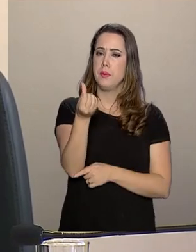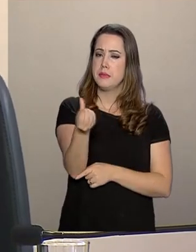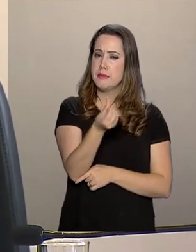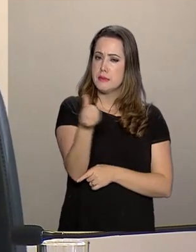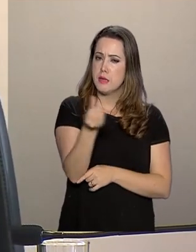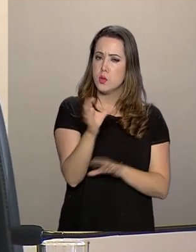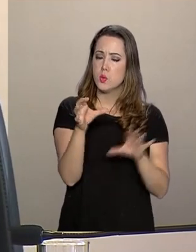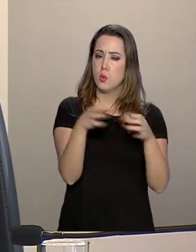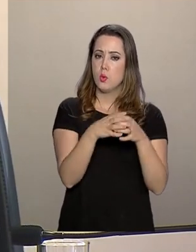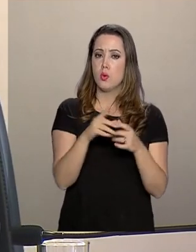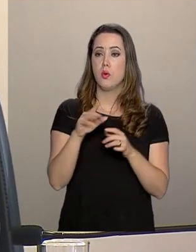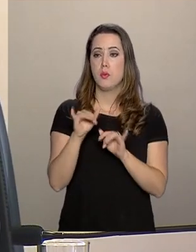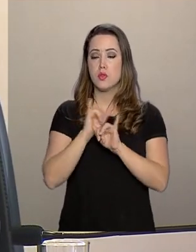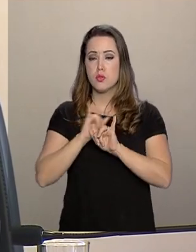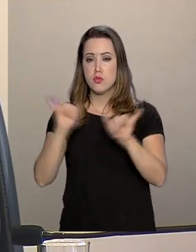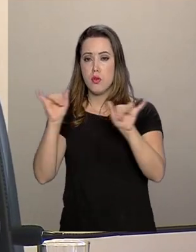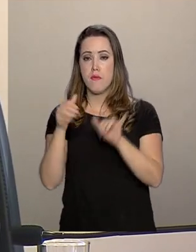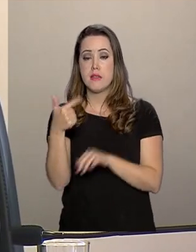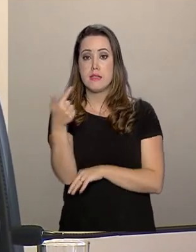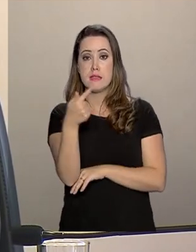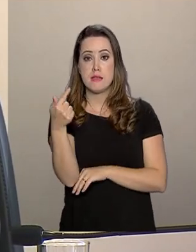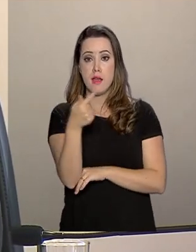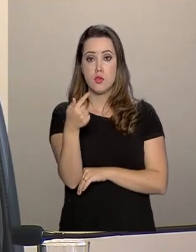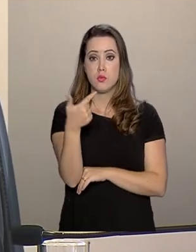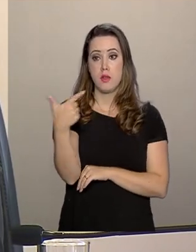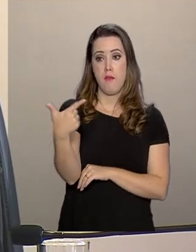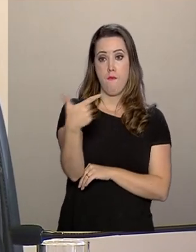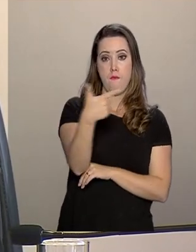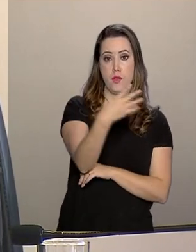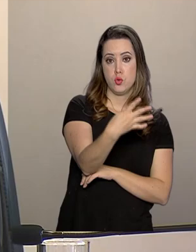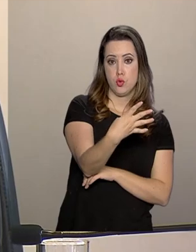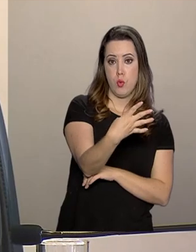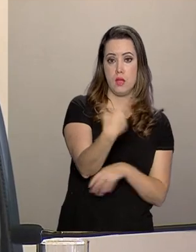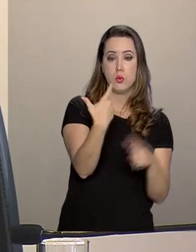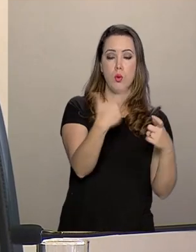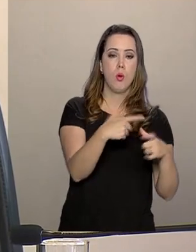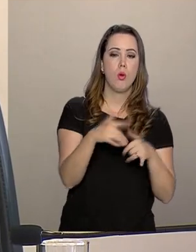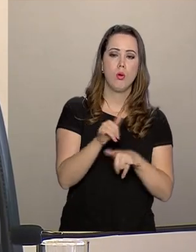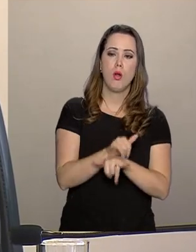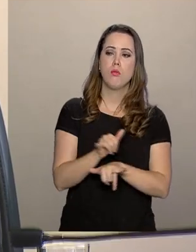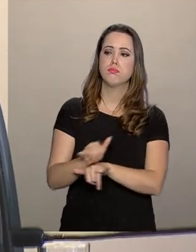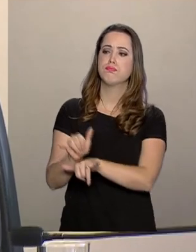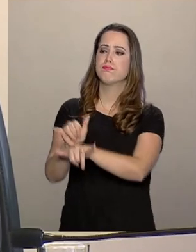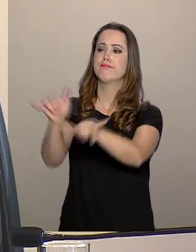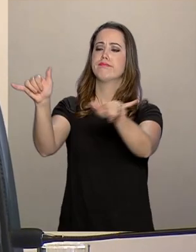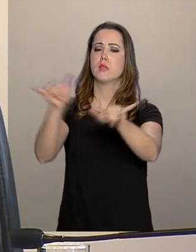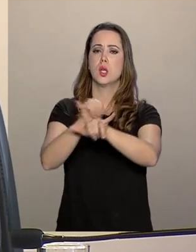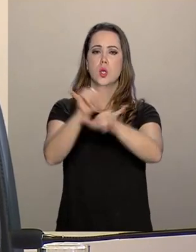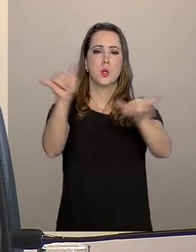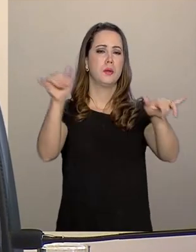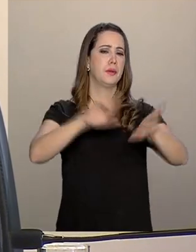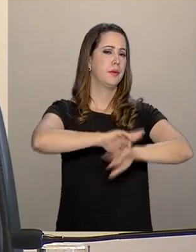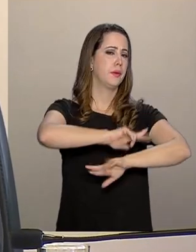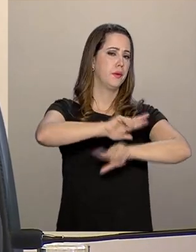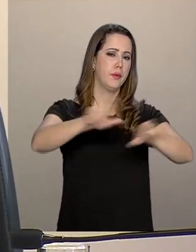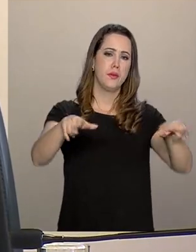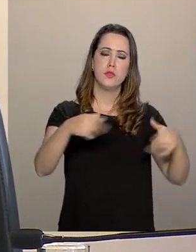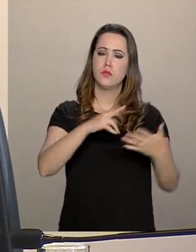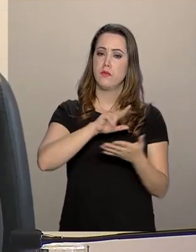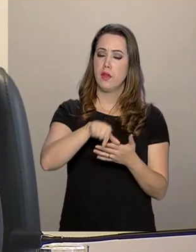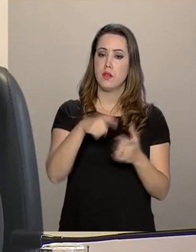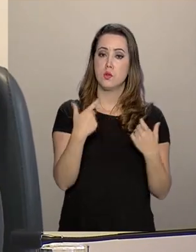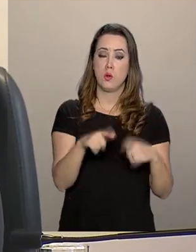sétima com 24 aeroportos Incluindo aí na sétima rodada aeroportos de Congonhas o Santos do